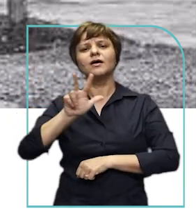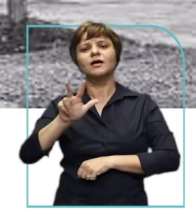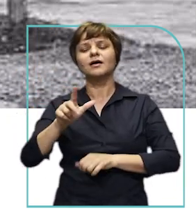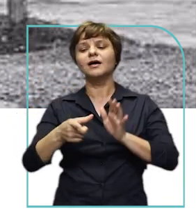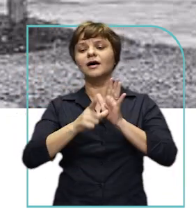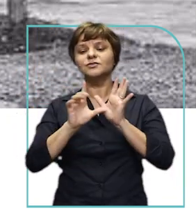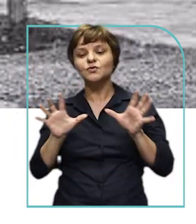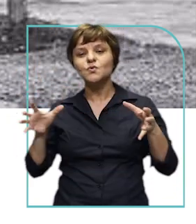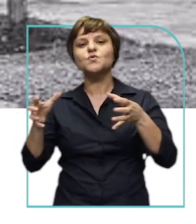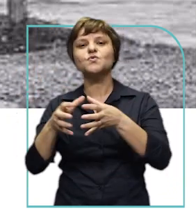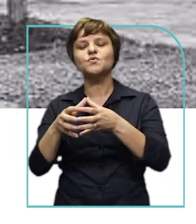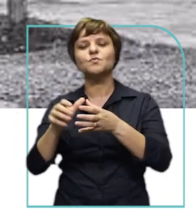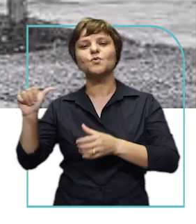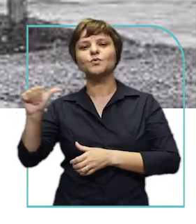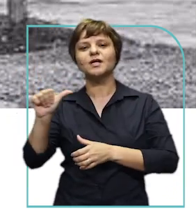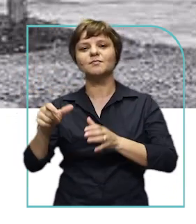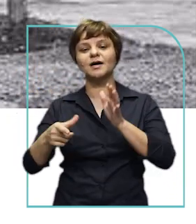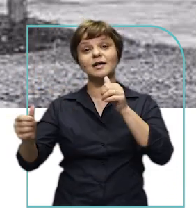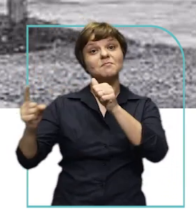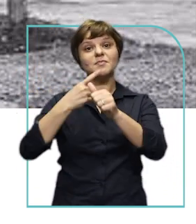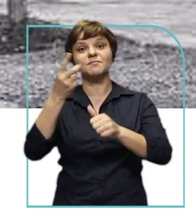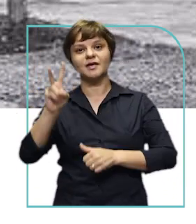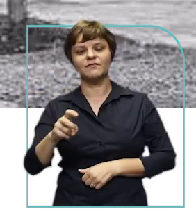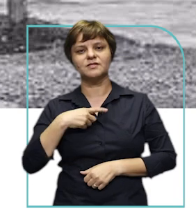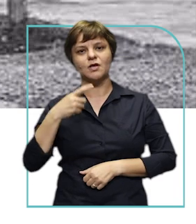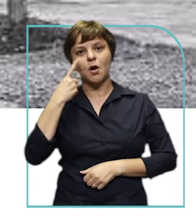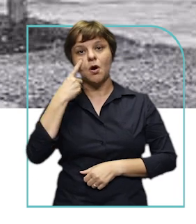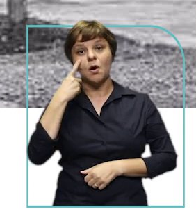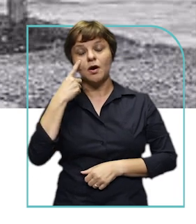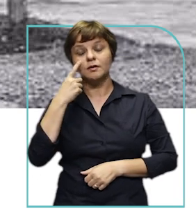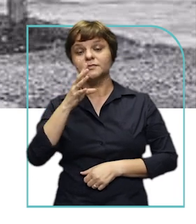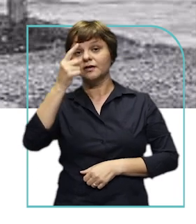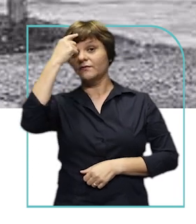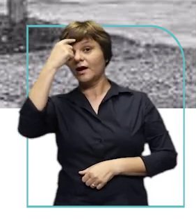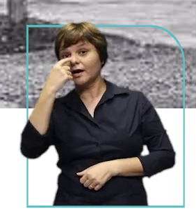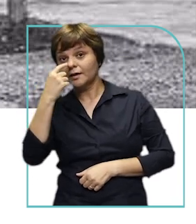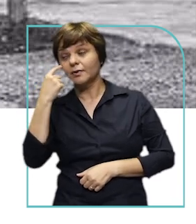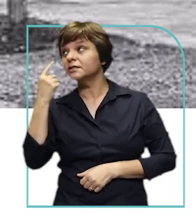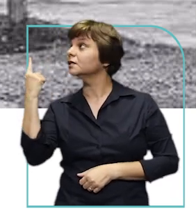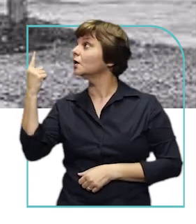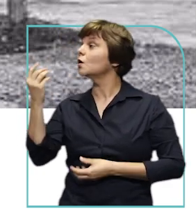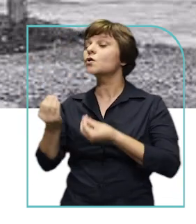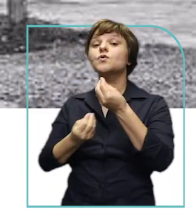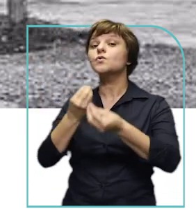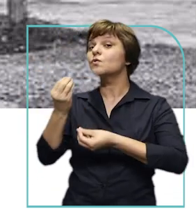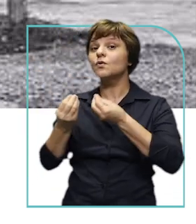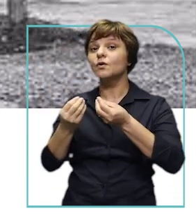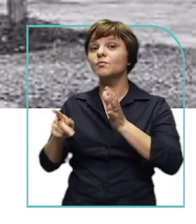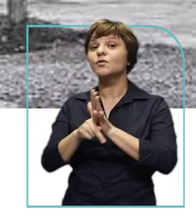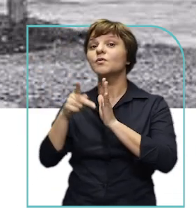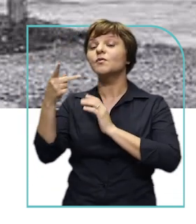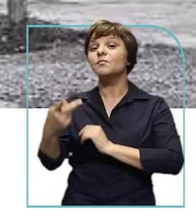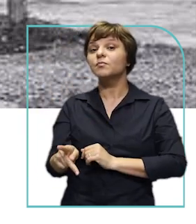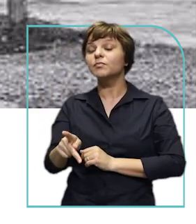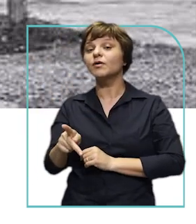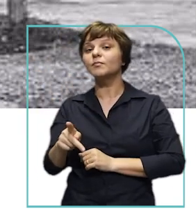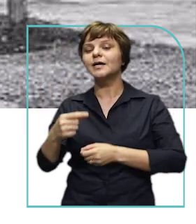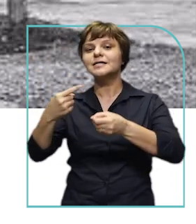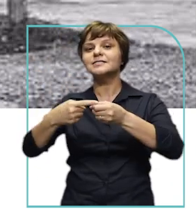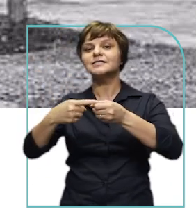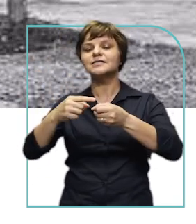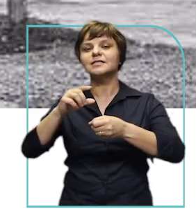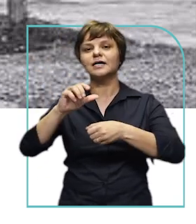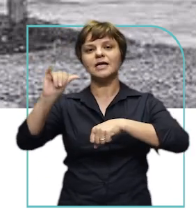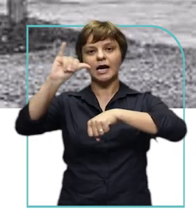pelo Talibã da primeira vez? Perceba nessa imagem, olha só essa imagem, galera, como que era